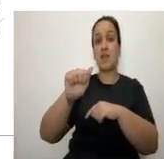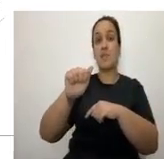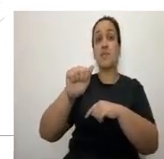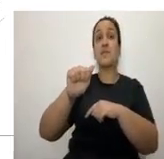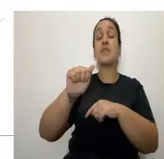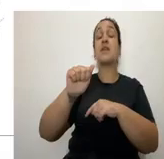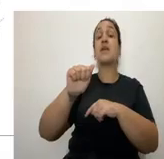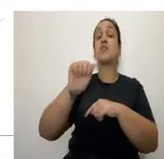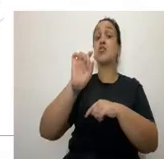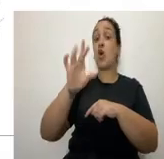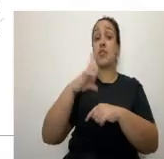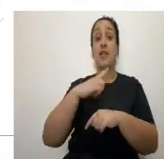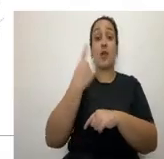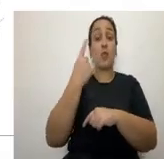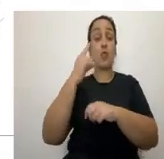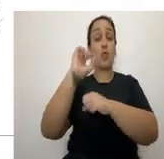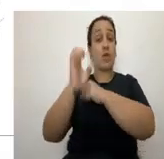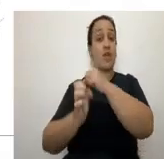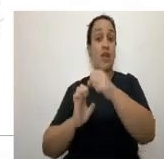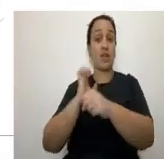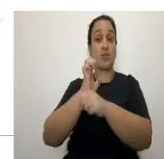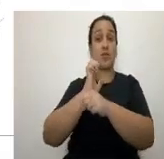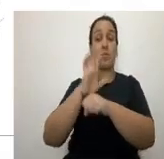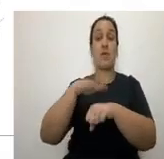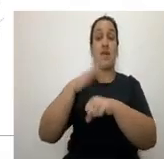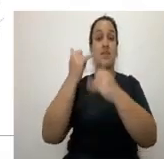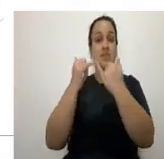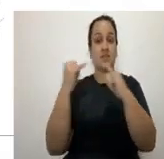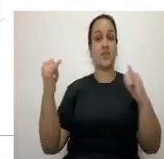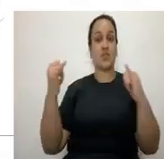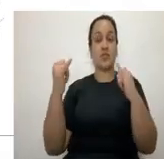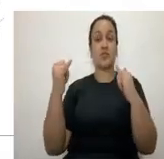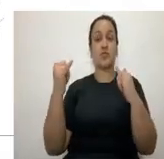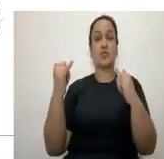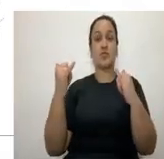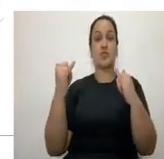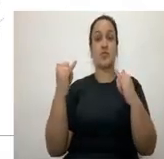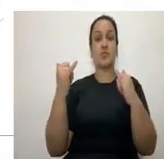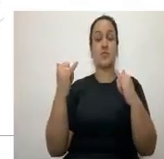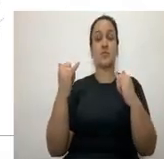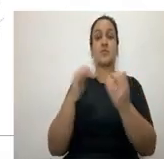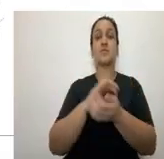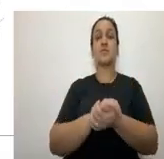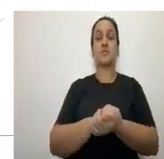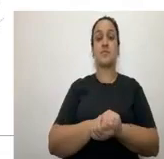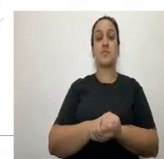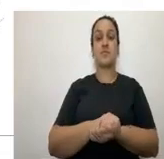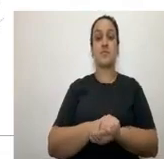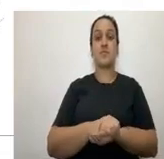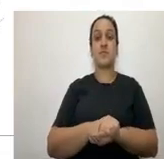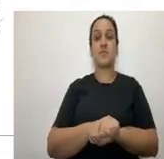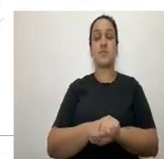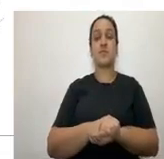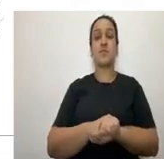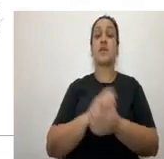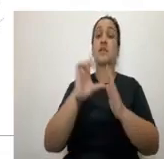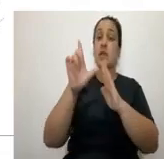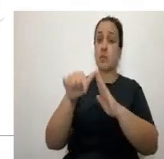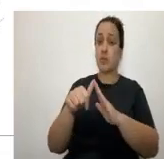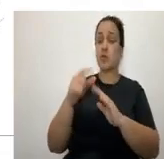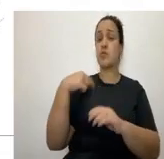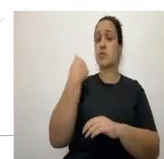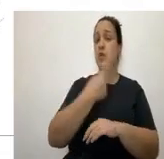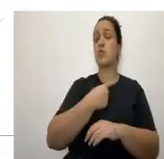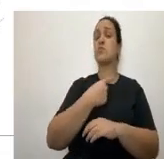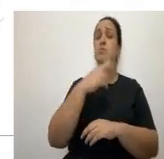elétron, esse também vai ser o elétron mais energético. Ou seja, o elétron mais energético está no nível 1, na